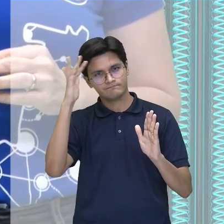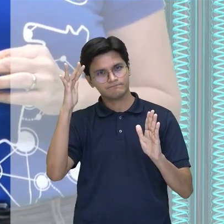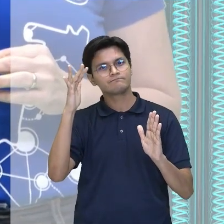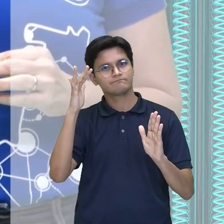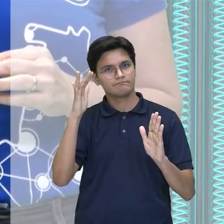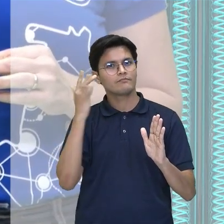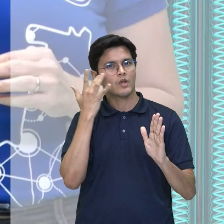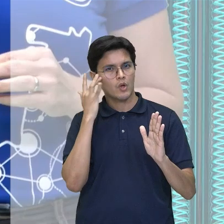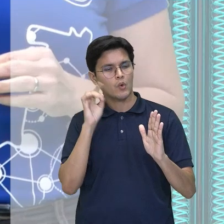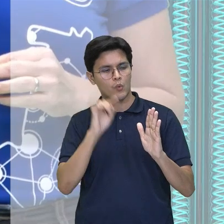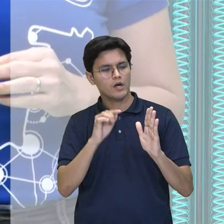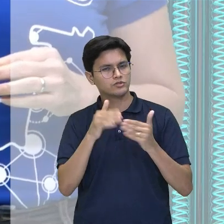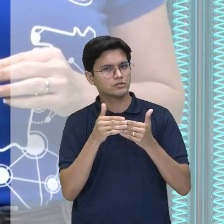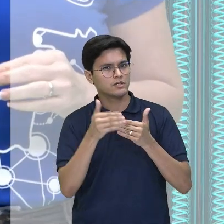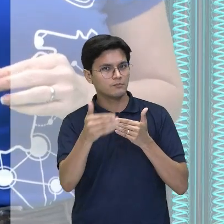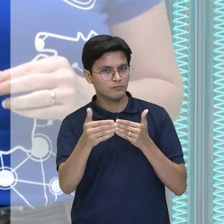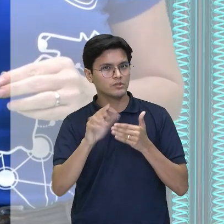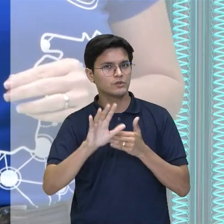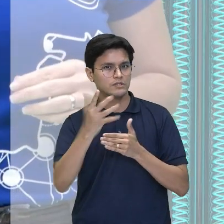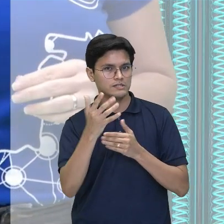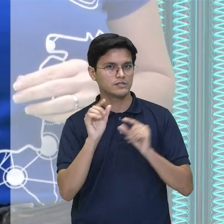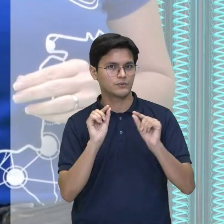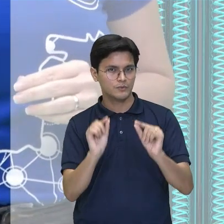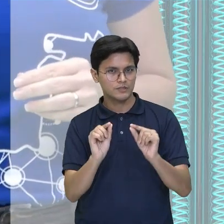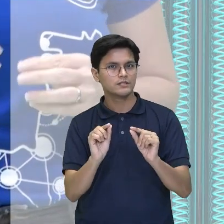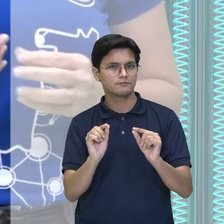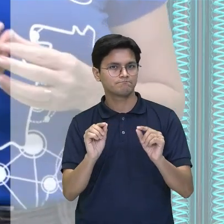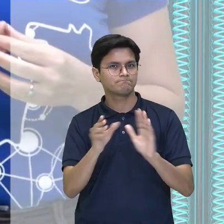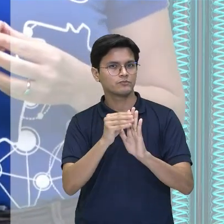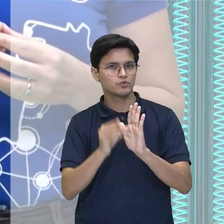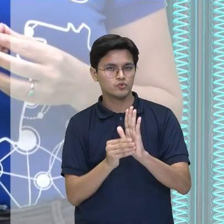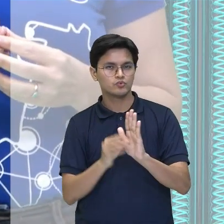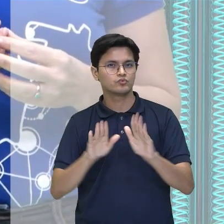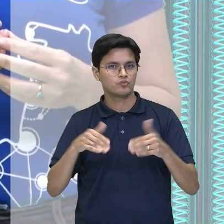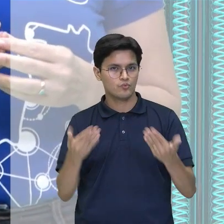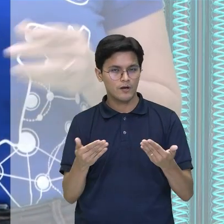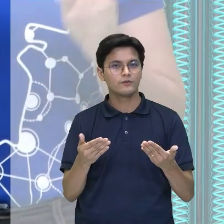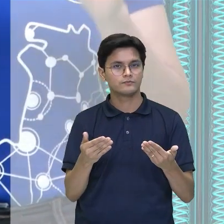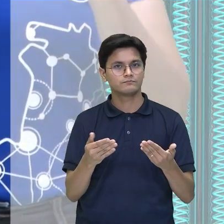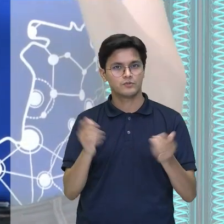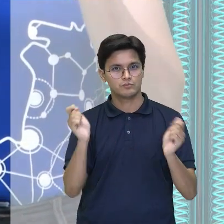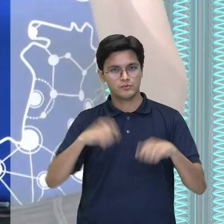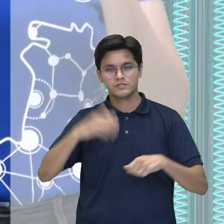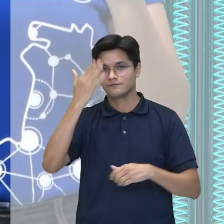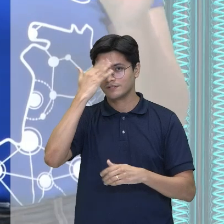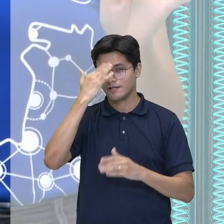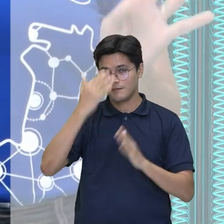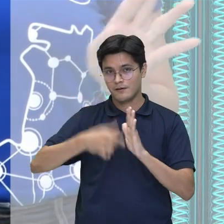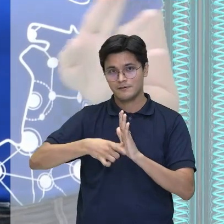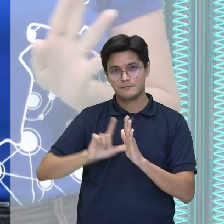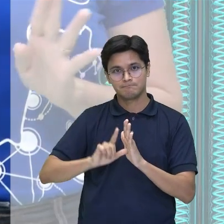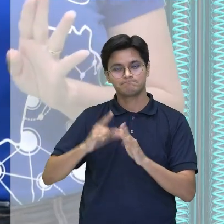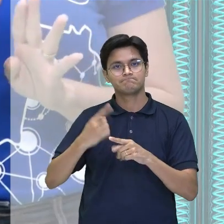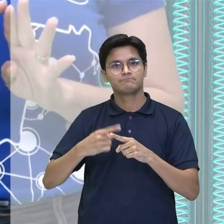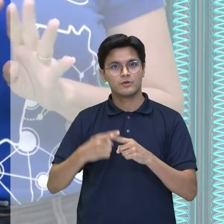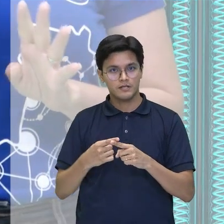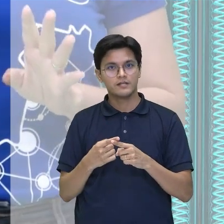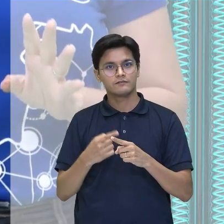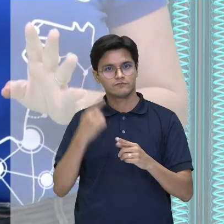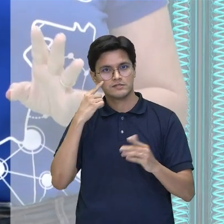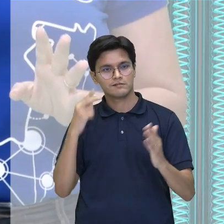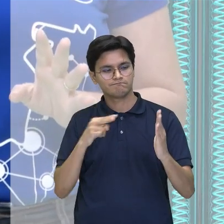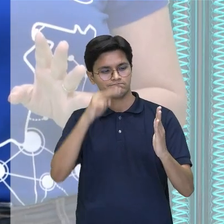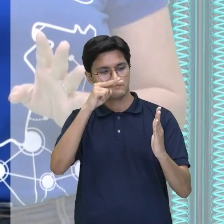texto provavelmente vai falar sobre tal coisa. Por quê? Porque você passou o seu olho